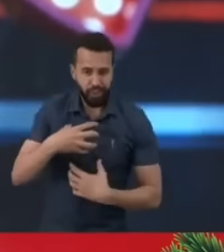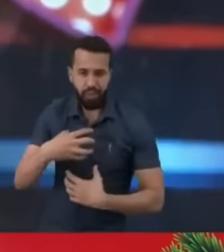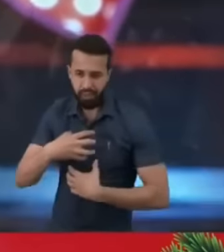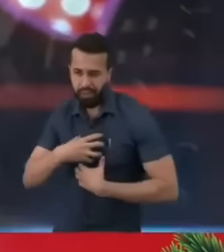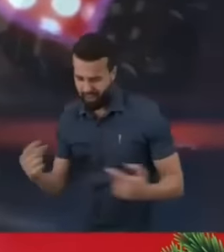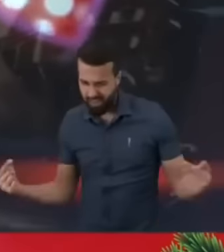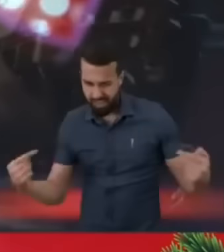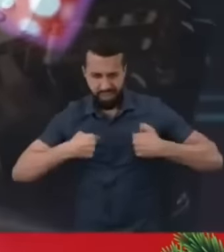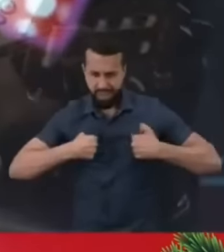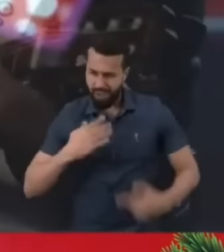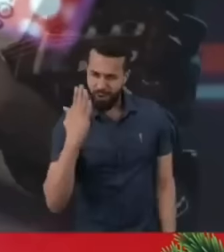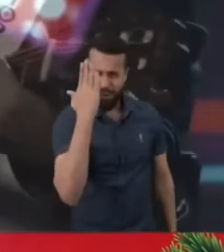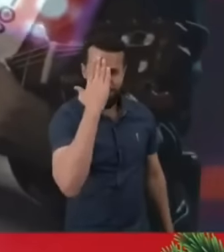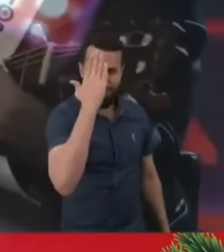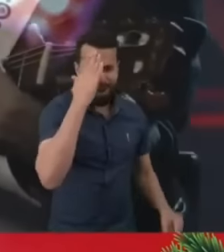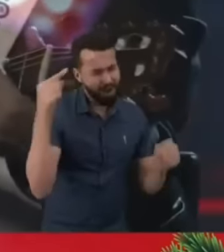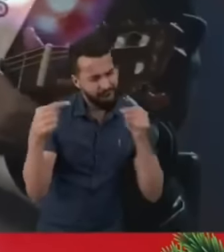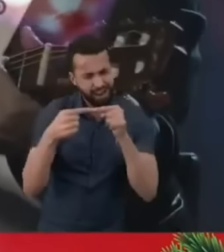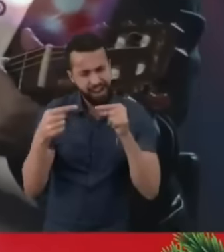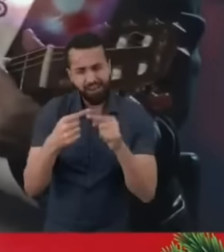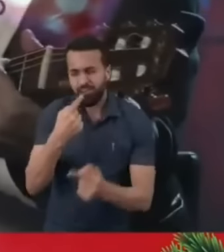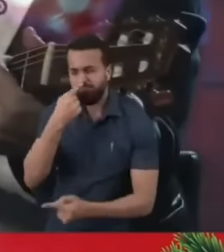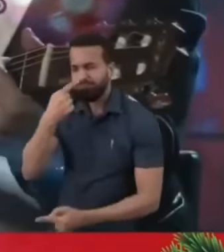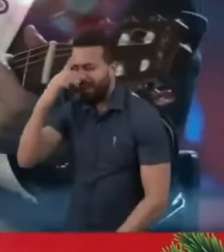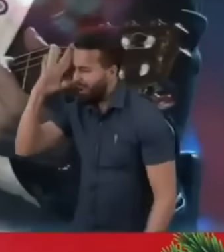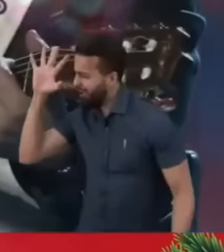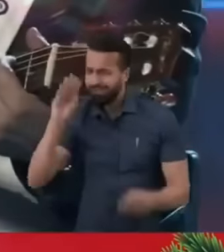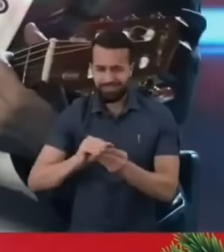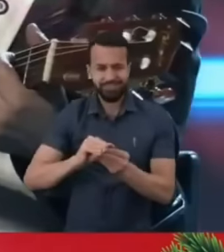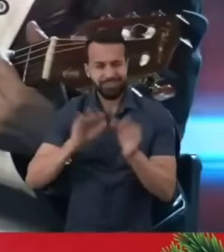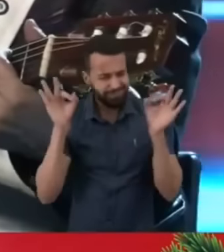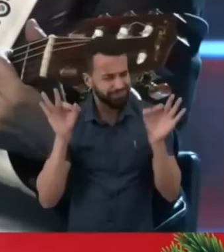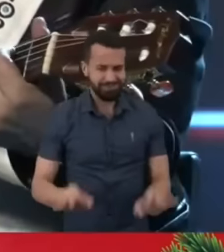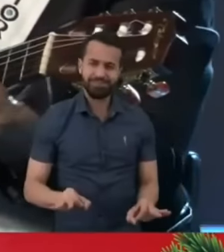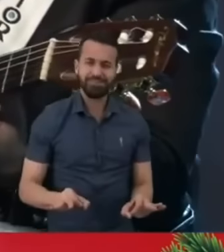de um jeito que só eu sei.